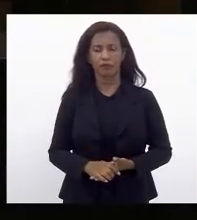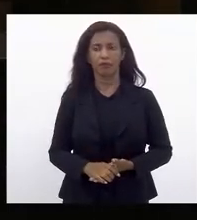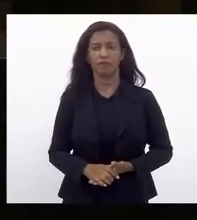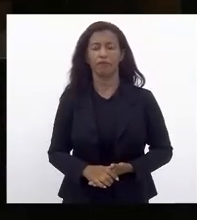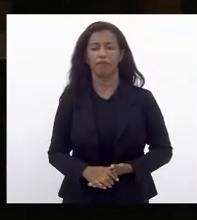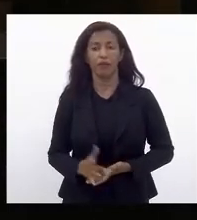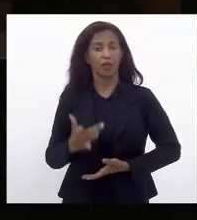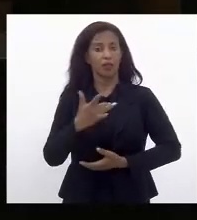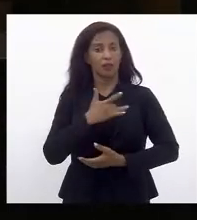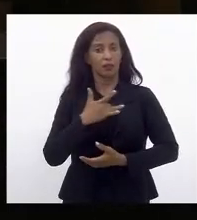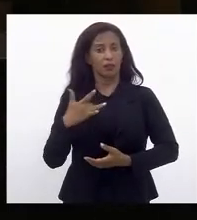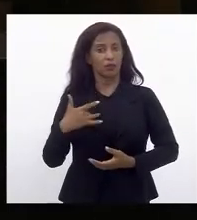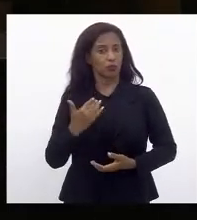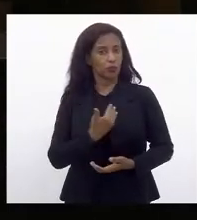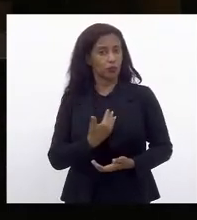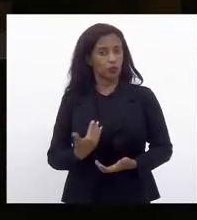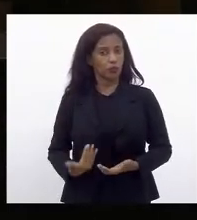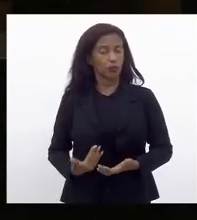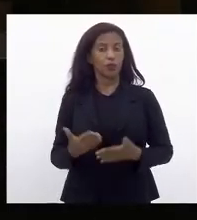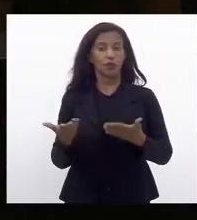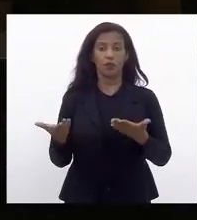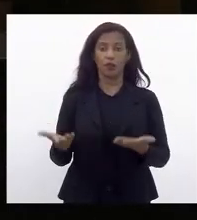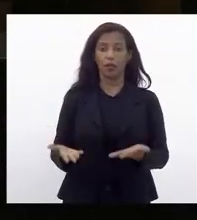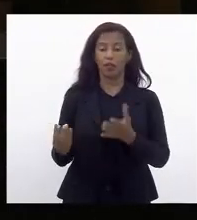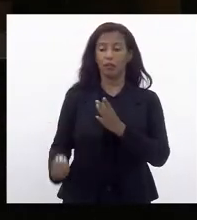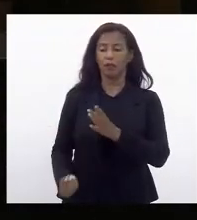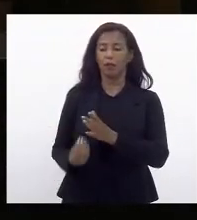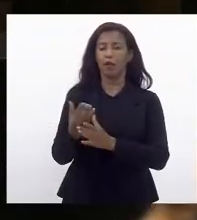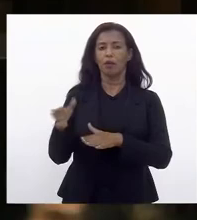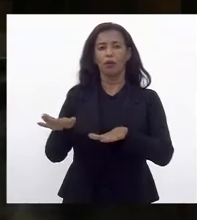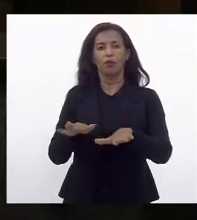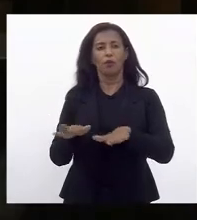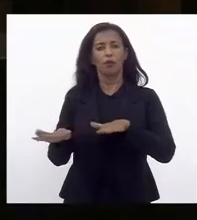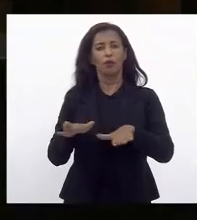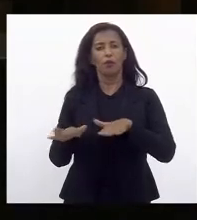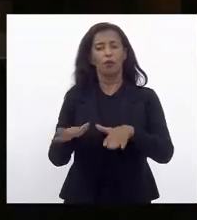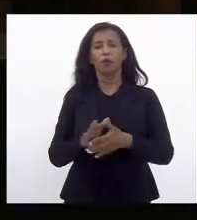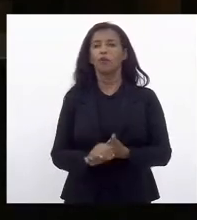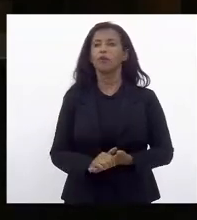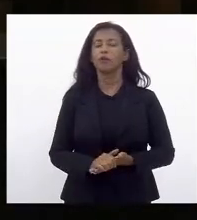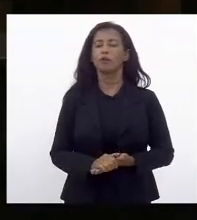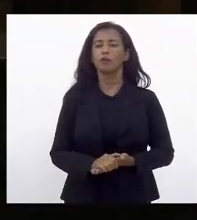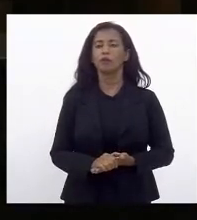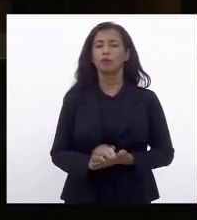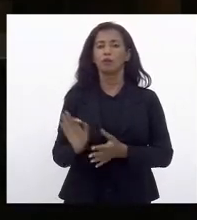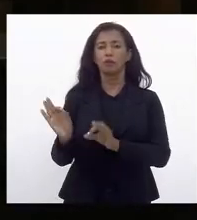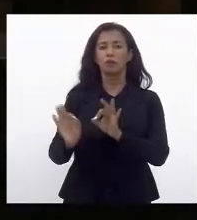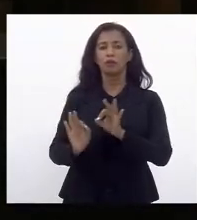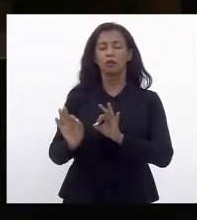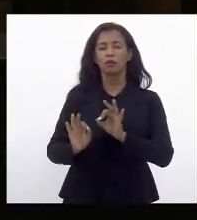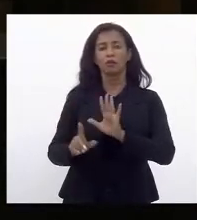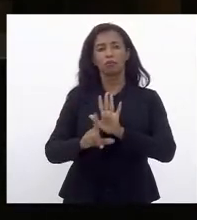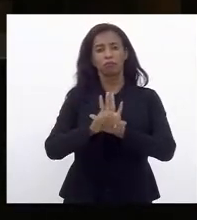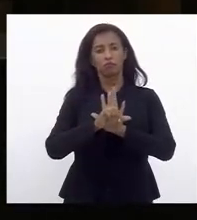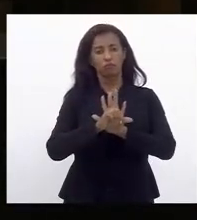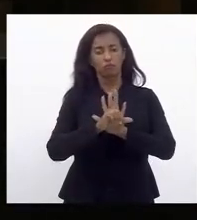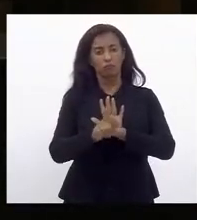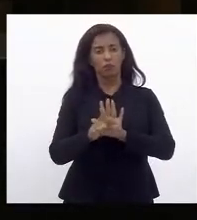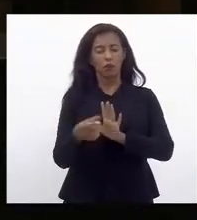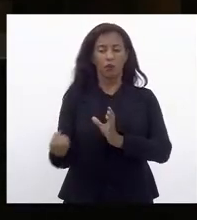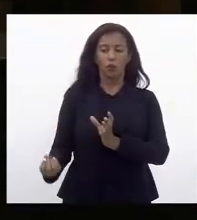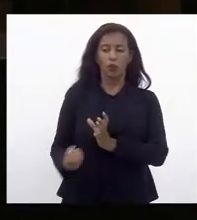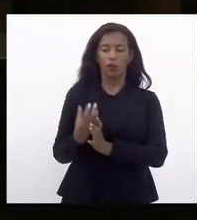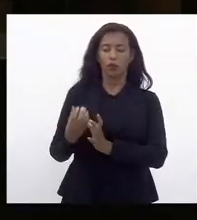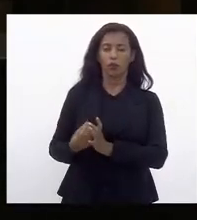da saúde pública. E aí é que surgiu o movimento de elaboração legislativa, produziu